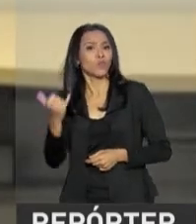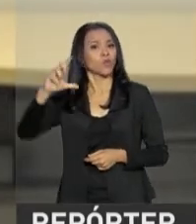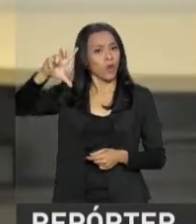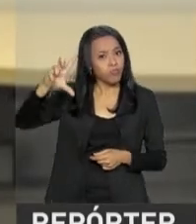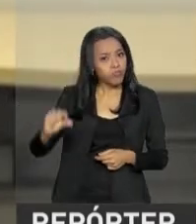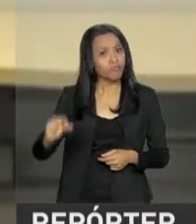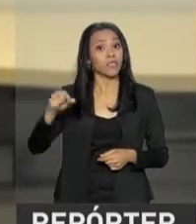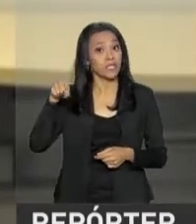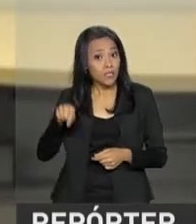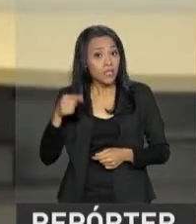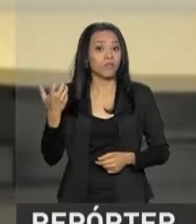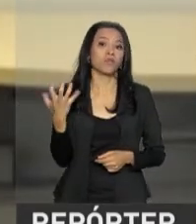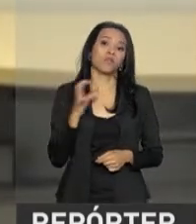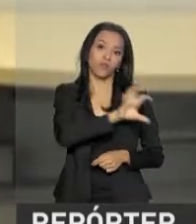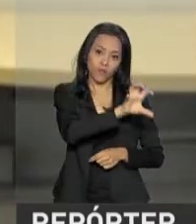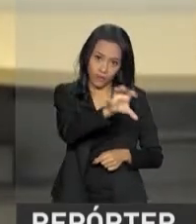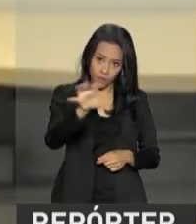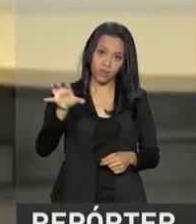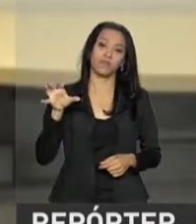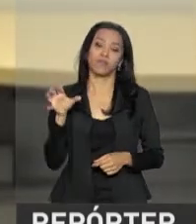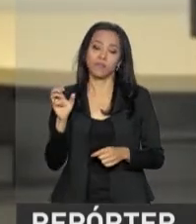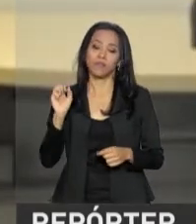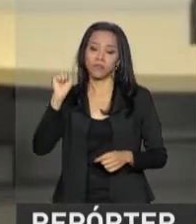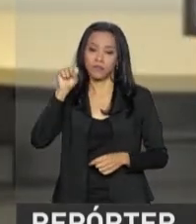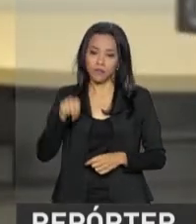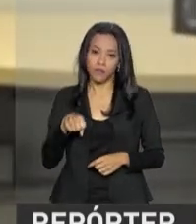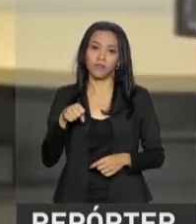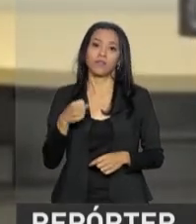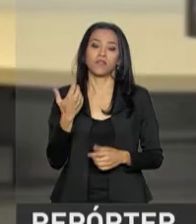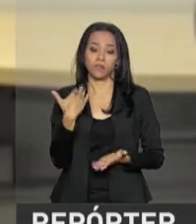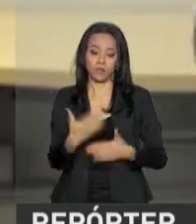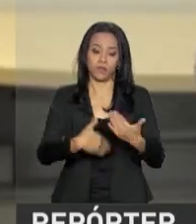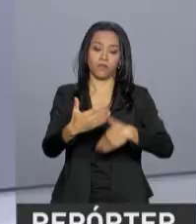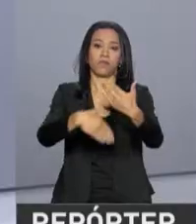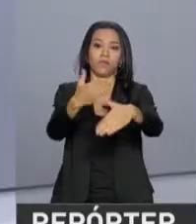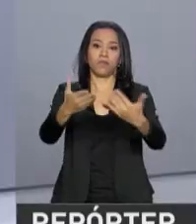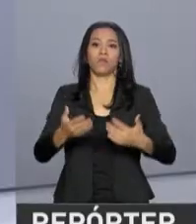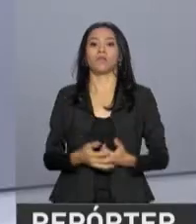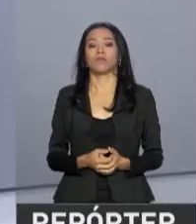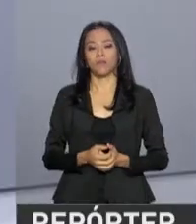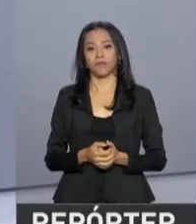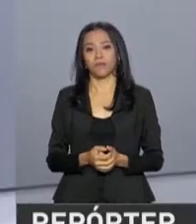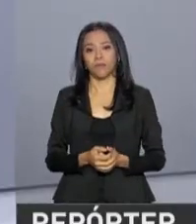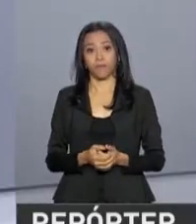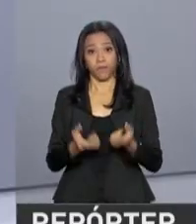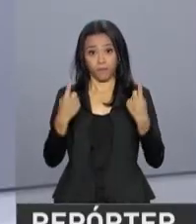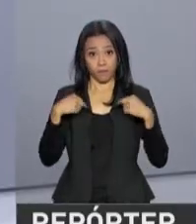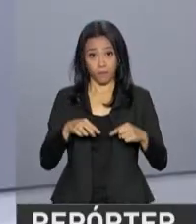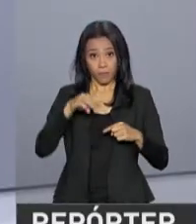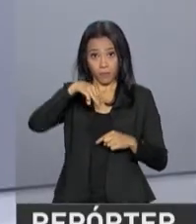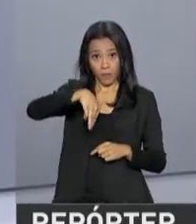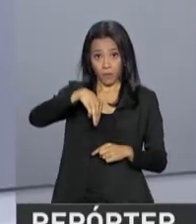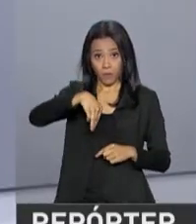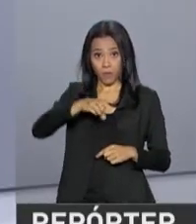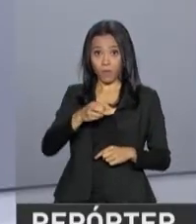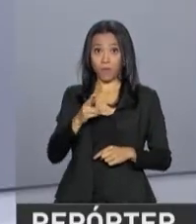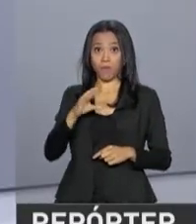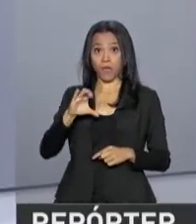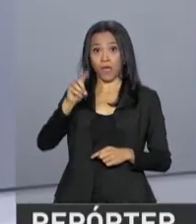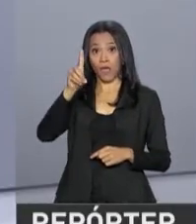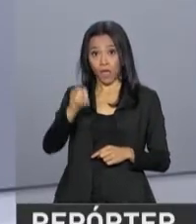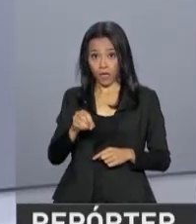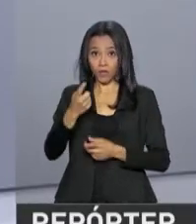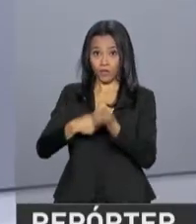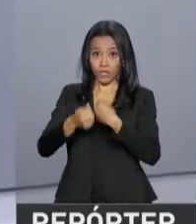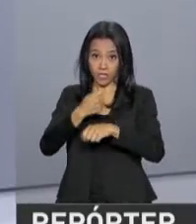um impacto aí de reversão cíclica que vai se manifestar no crescimento esse ano. O mercado financeiro fez um leve ajuste